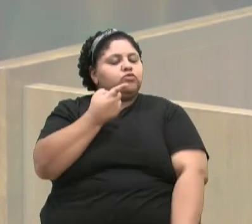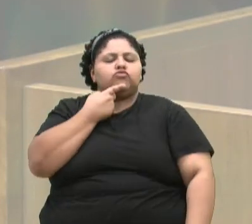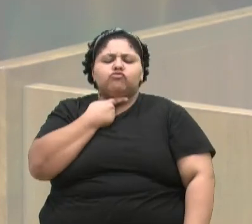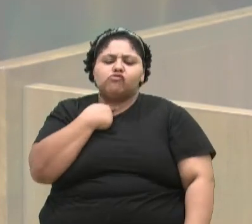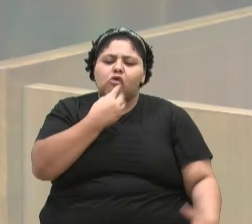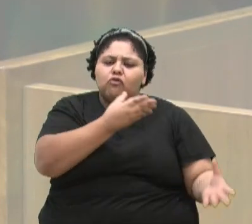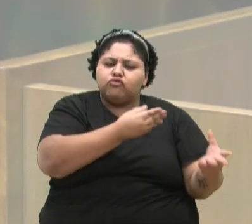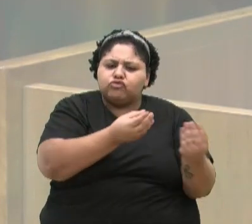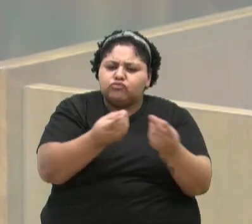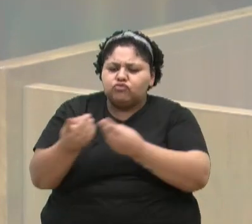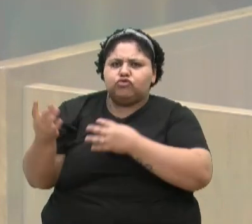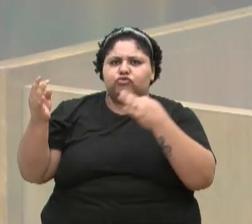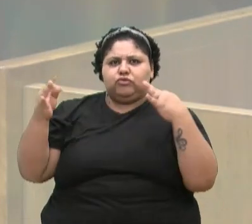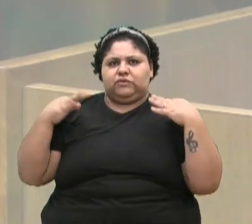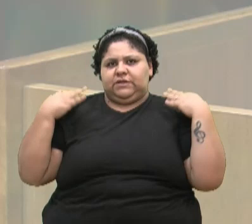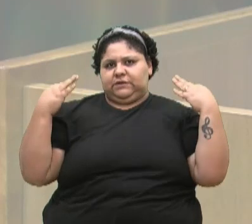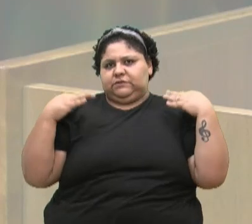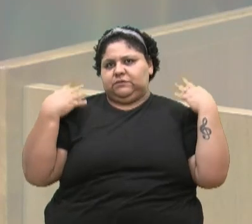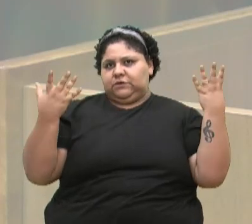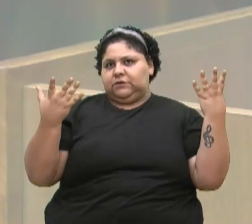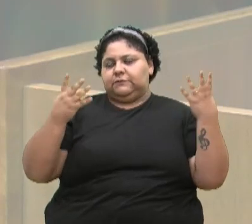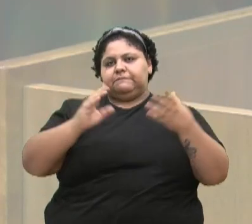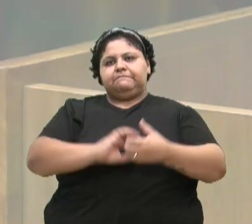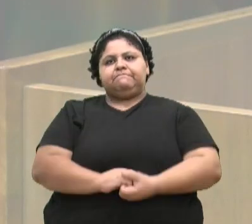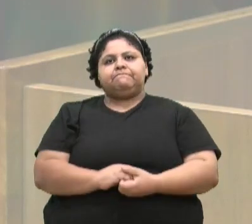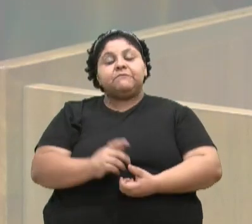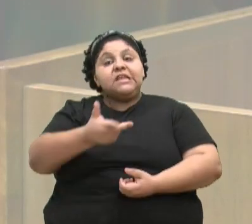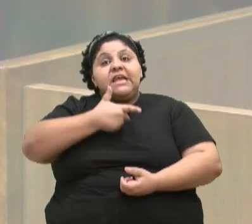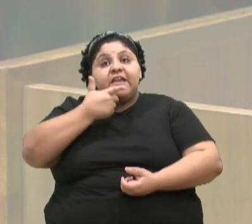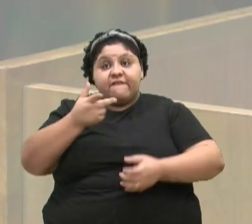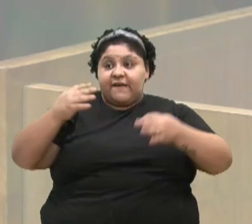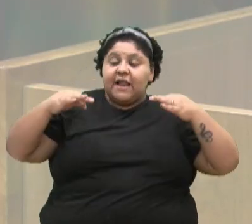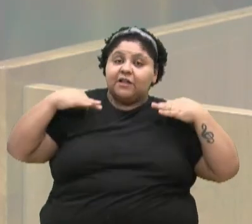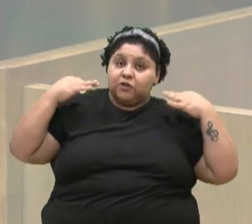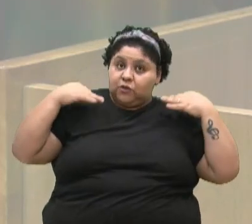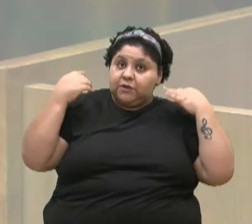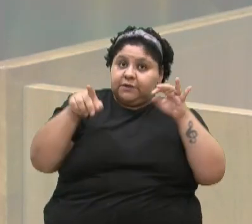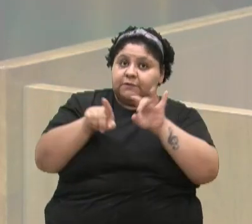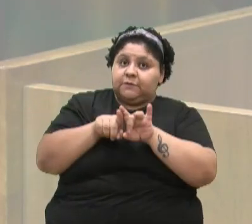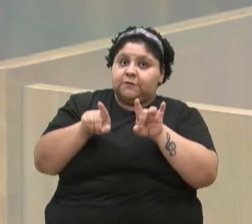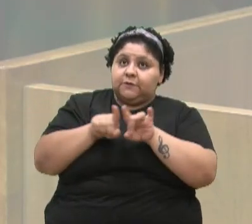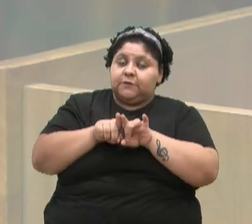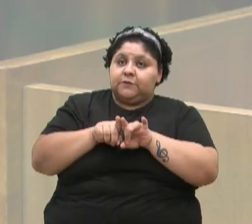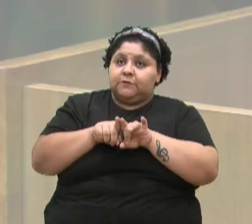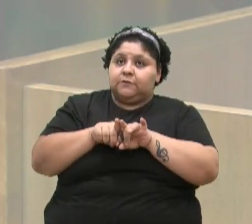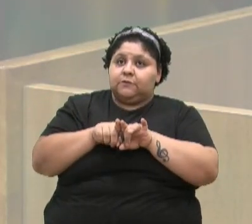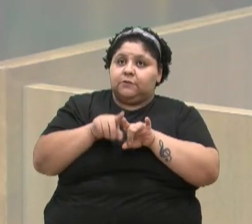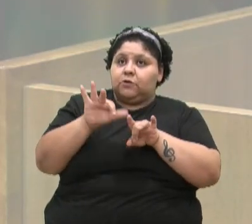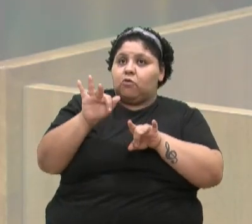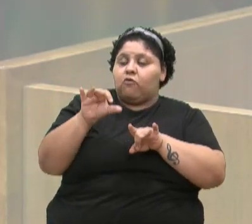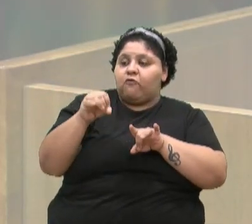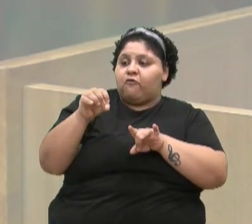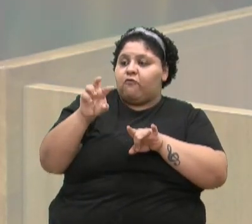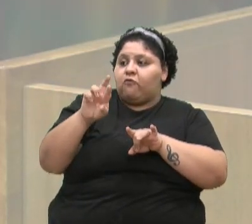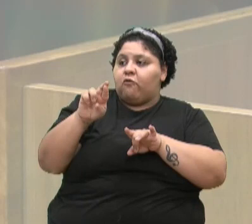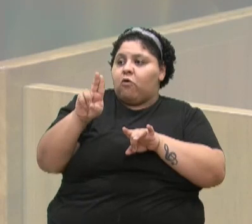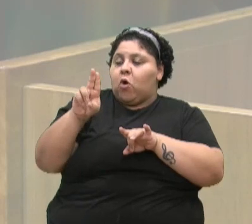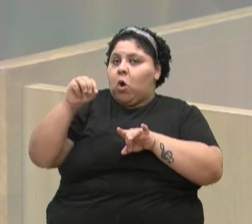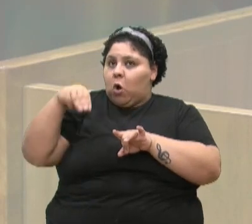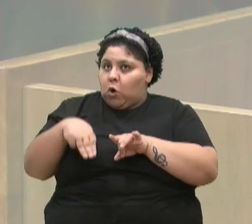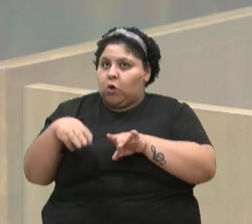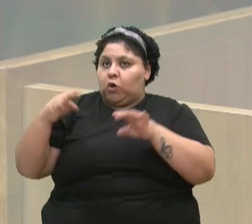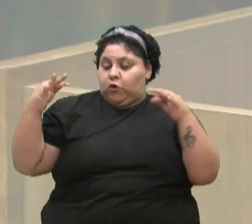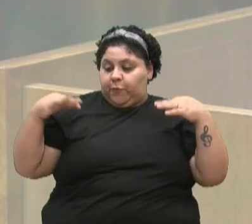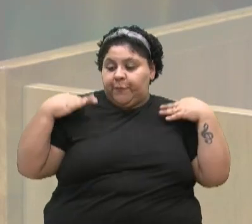demais do turismo. E falando em turismo, o Fórum Mundial de Turismo diz